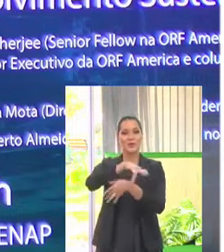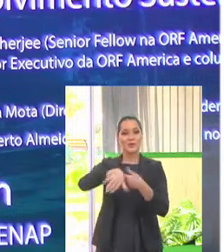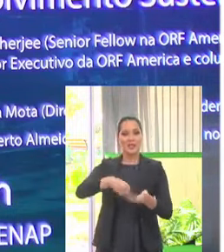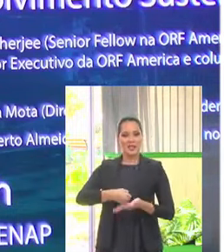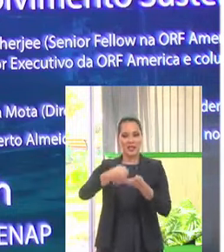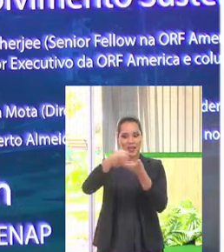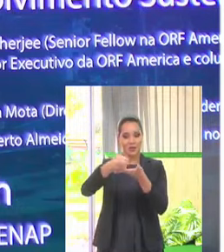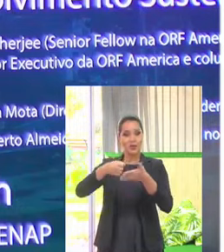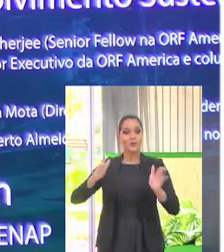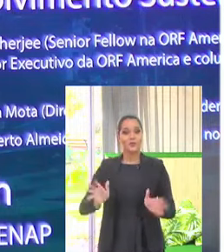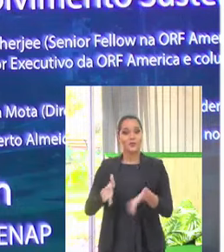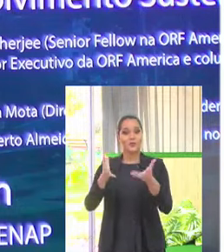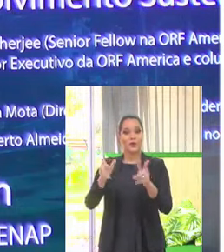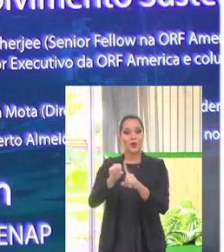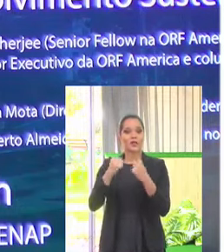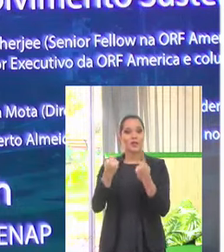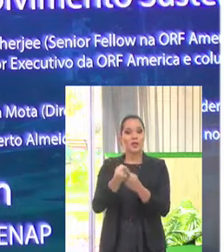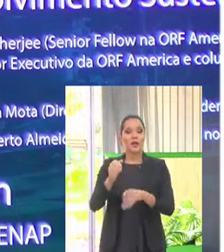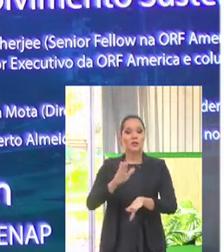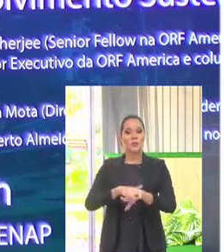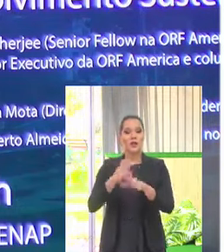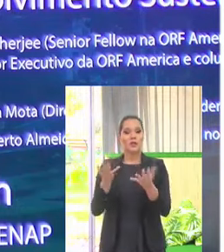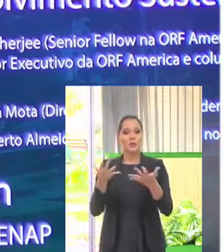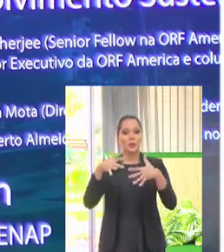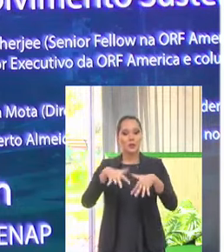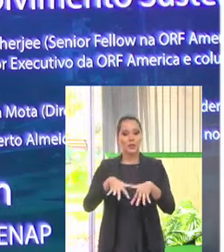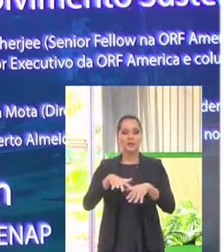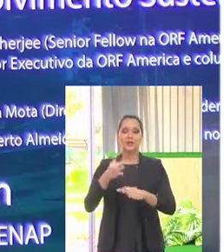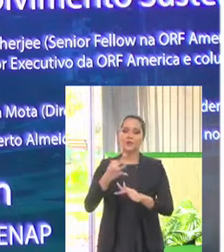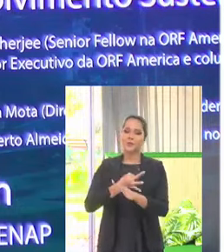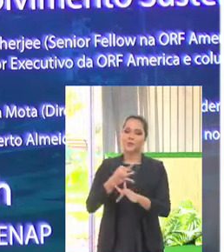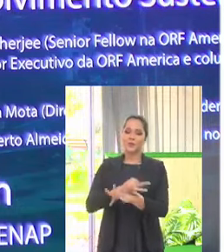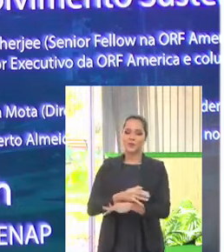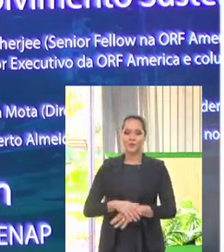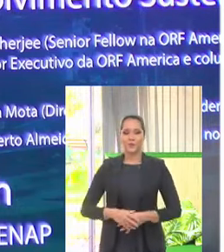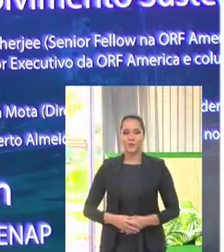sustentável, promovendo sociedades mais inclusivas e resilientes.